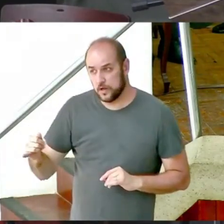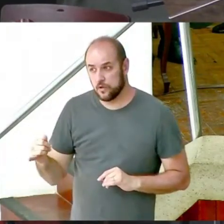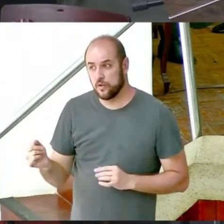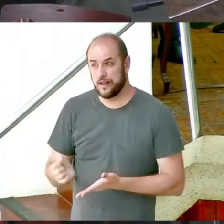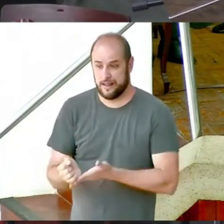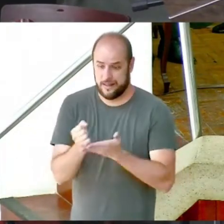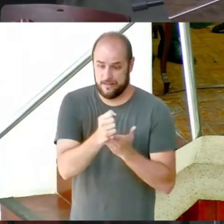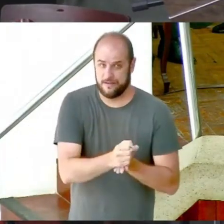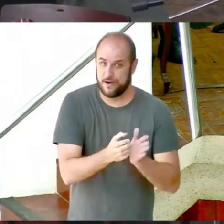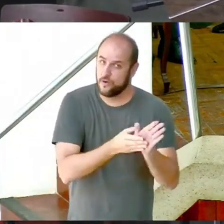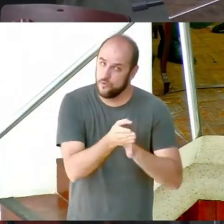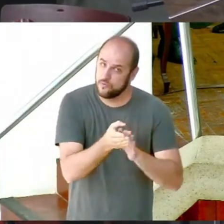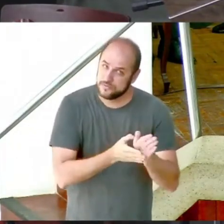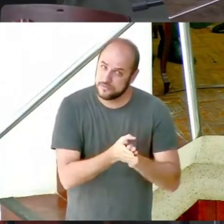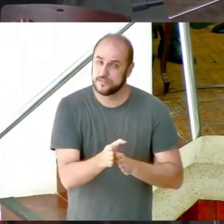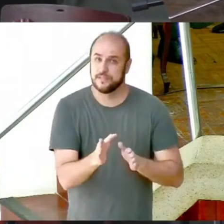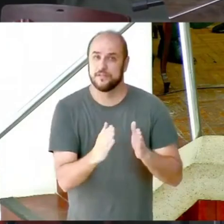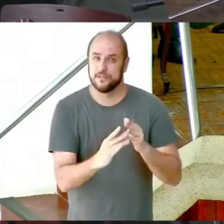da igreja.